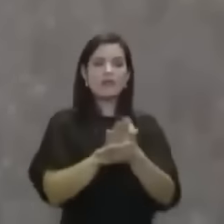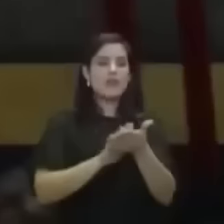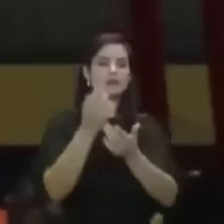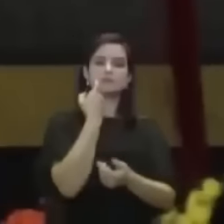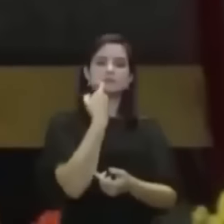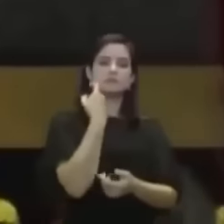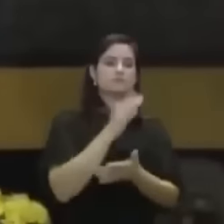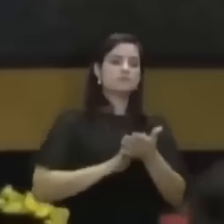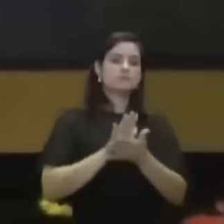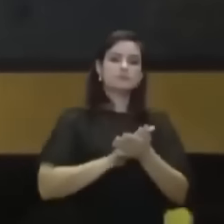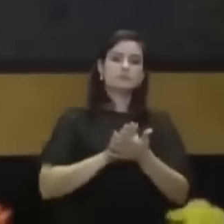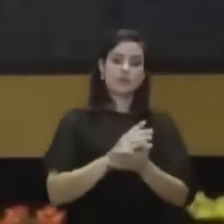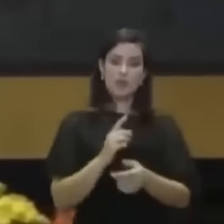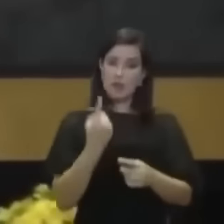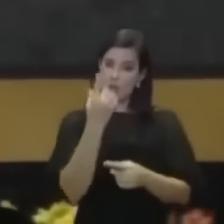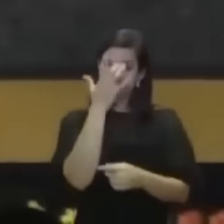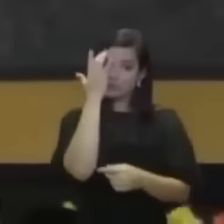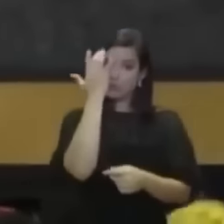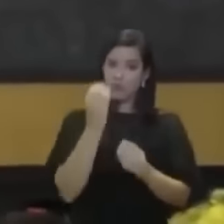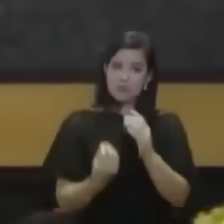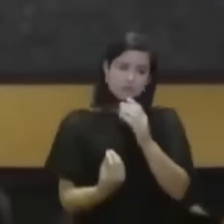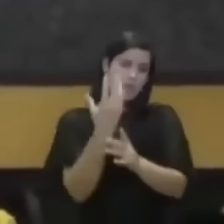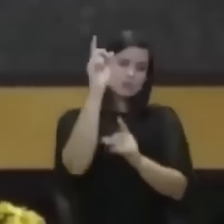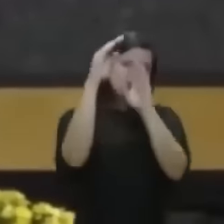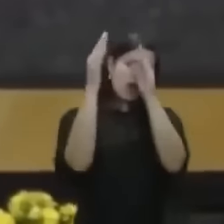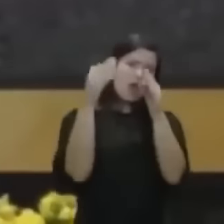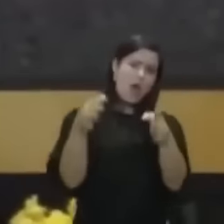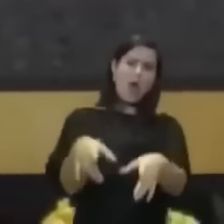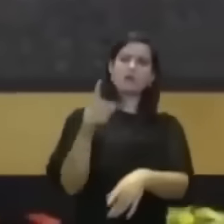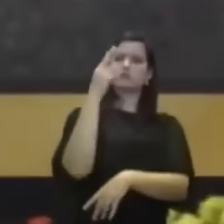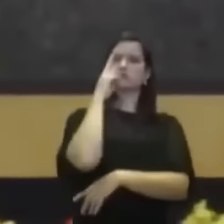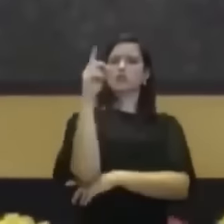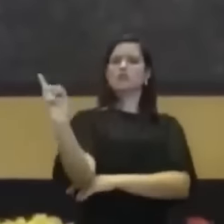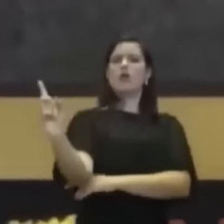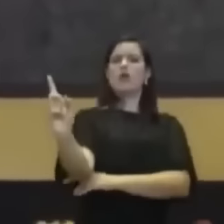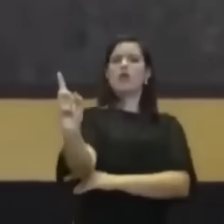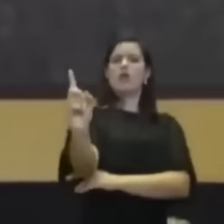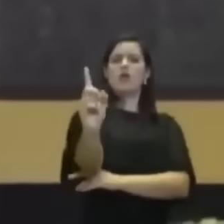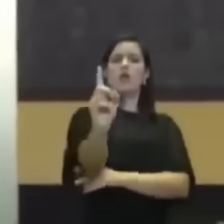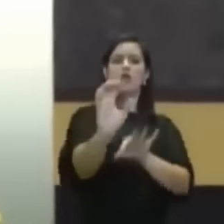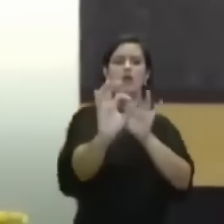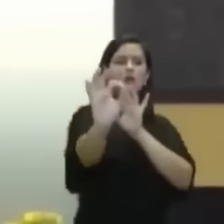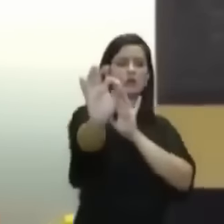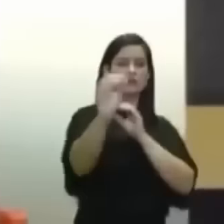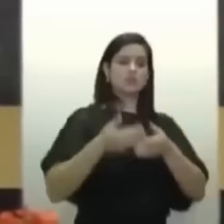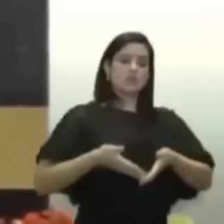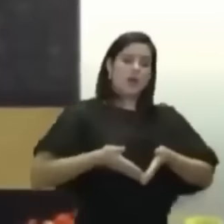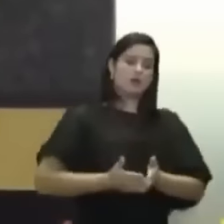Quando um personagem que eles não sabem quem é, só se vê uma silhueta, está andando lá na praia, 100 metros, eles estão